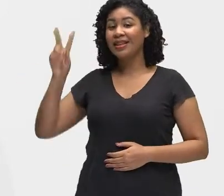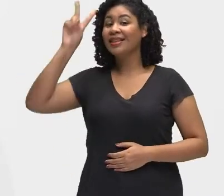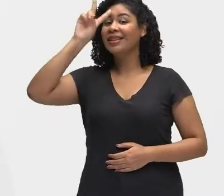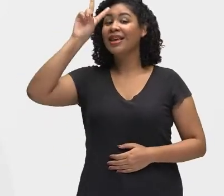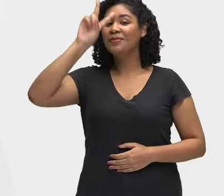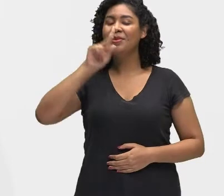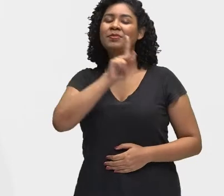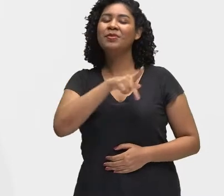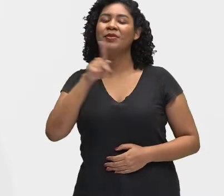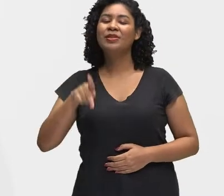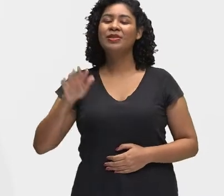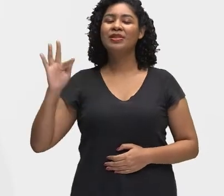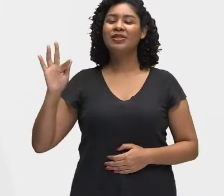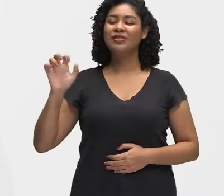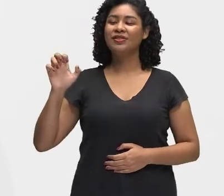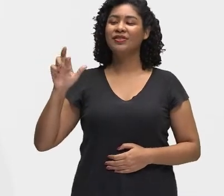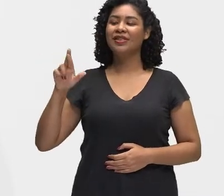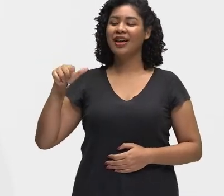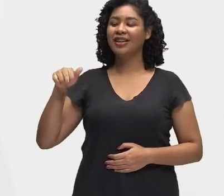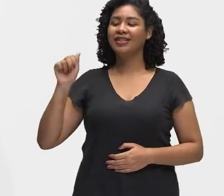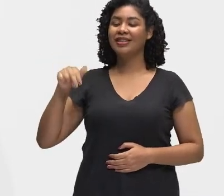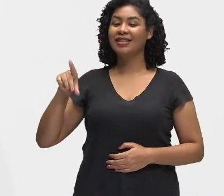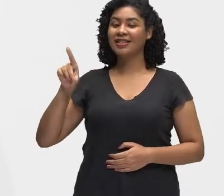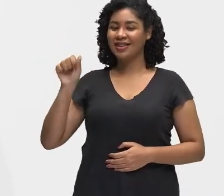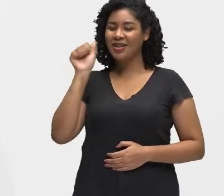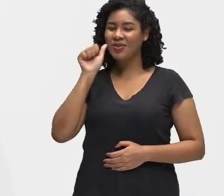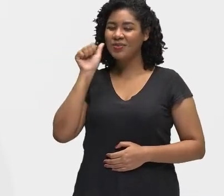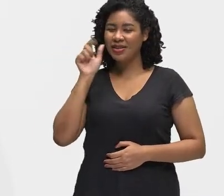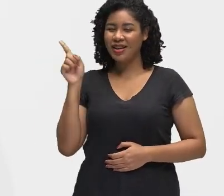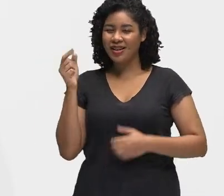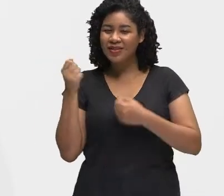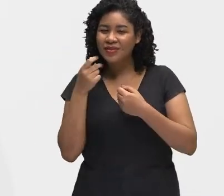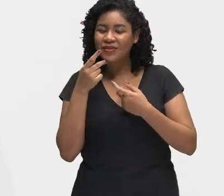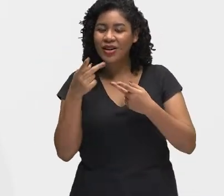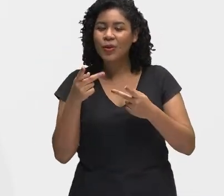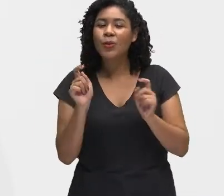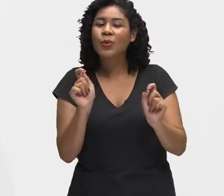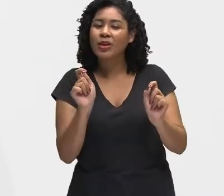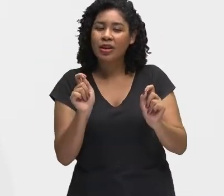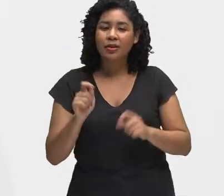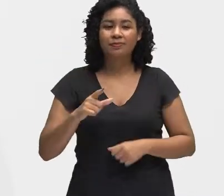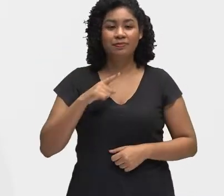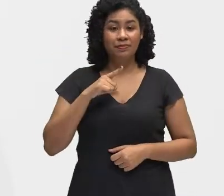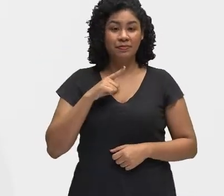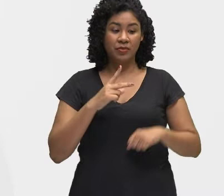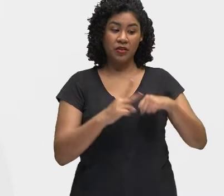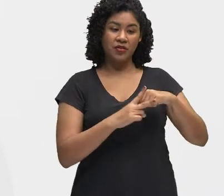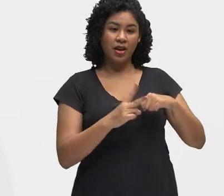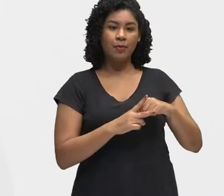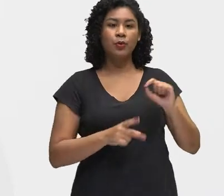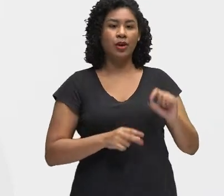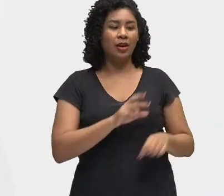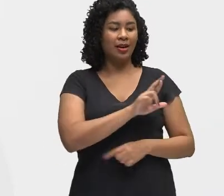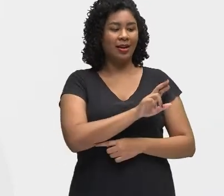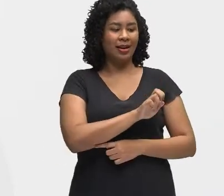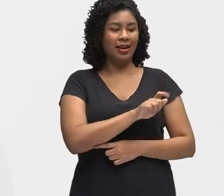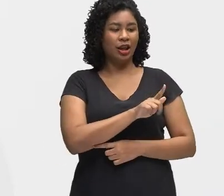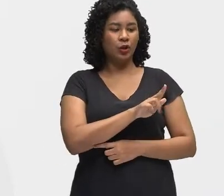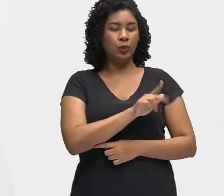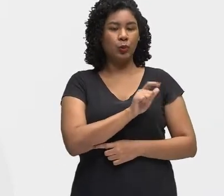teacher Fernanda falou? Regular verbs terminam em D, ED e ED. Muito lindo, muito